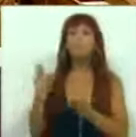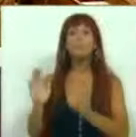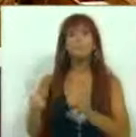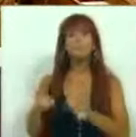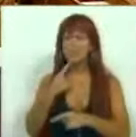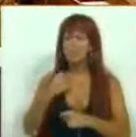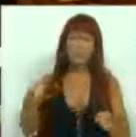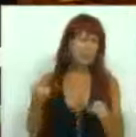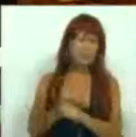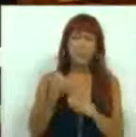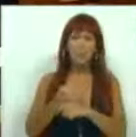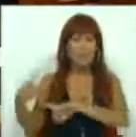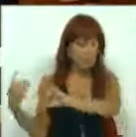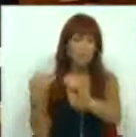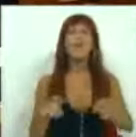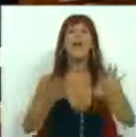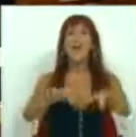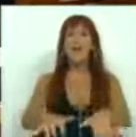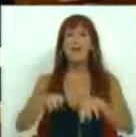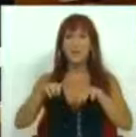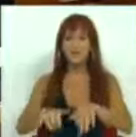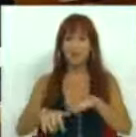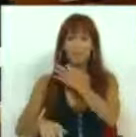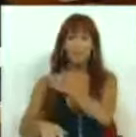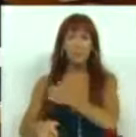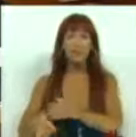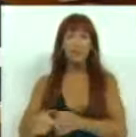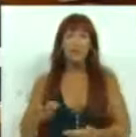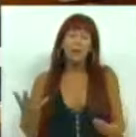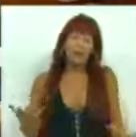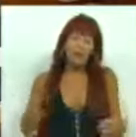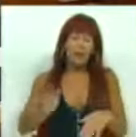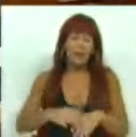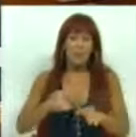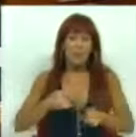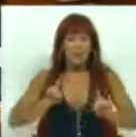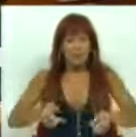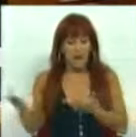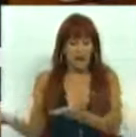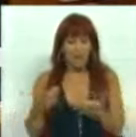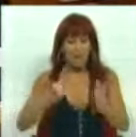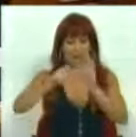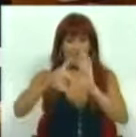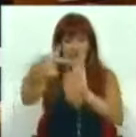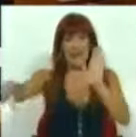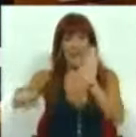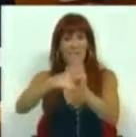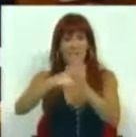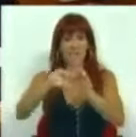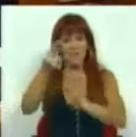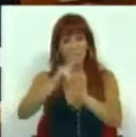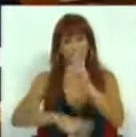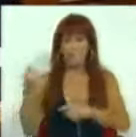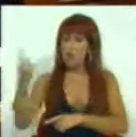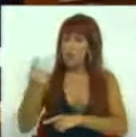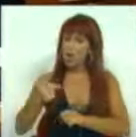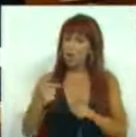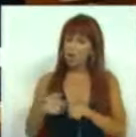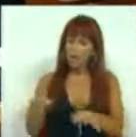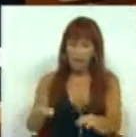mereceu grande trabalho de discussão nesta Assembleia. Não poderia, pois, começar a apresentação deste projeto de lei que regula as